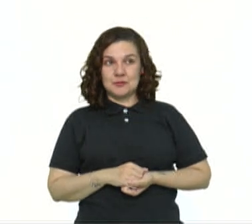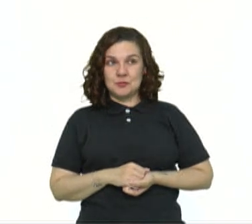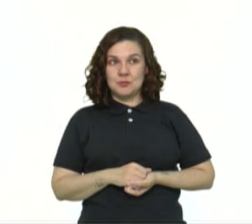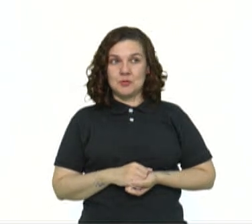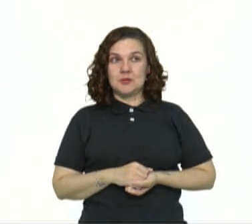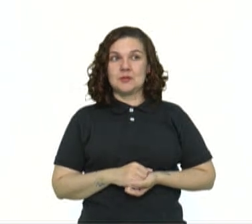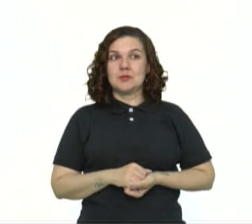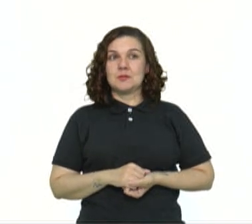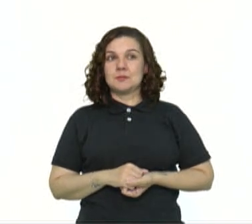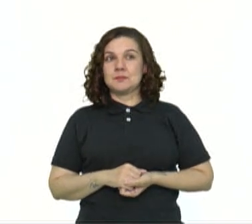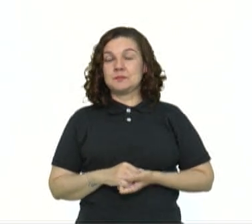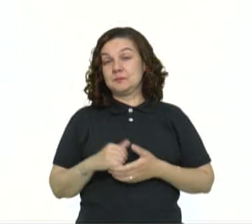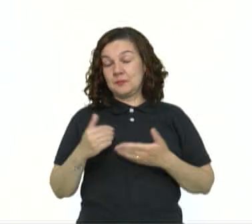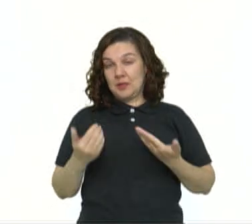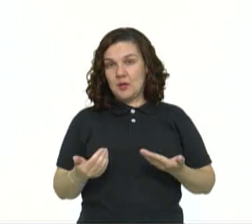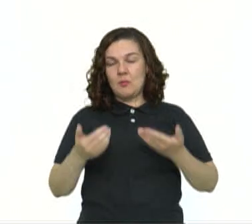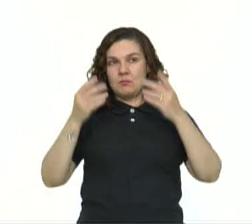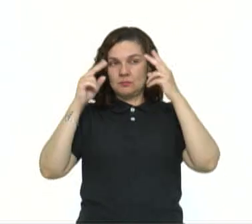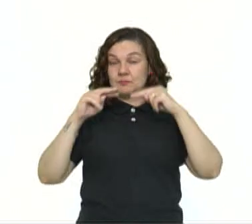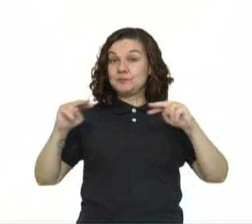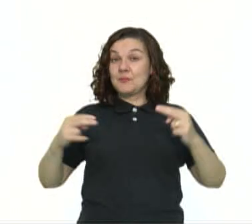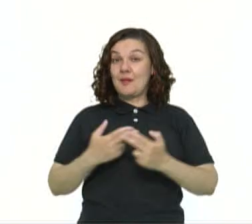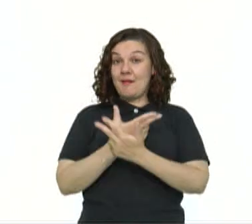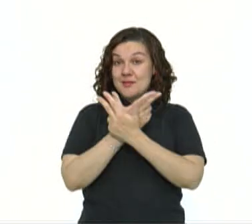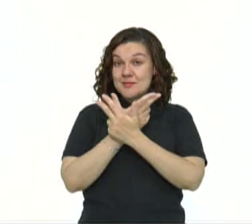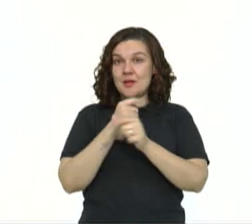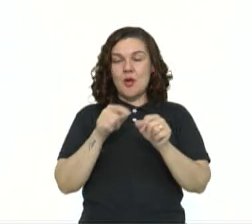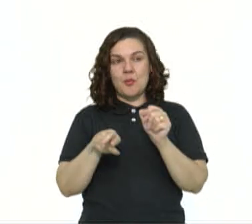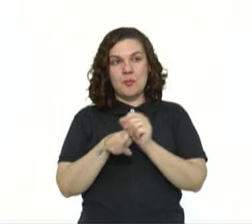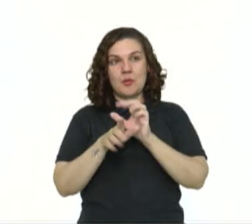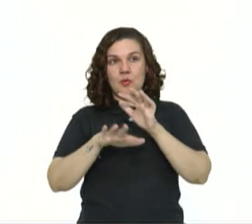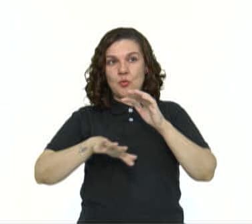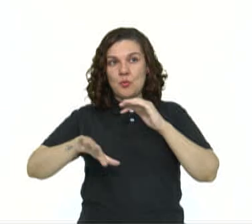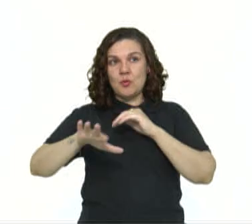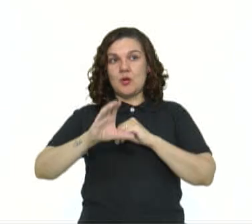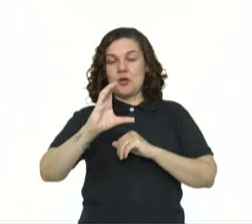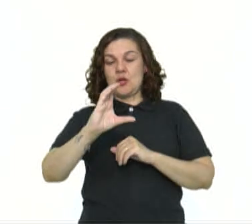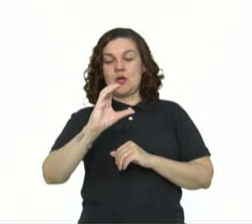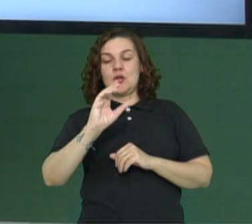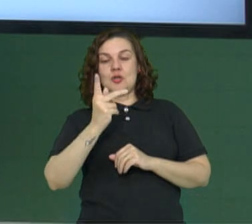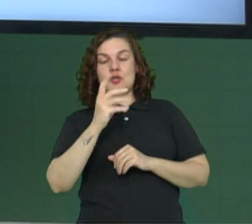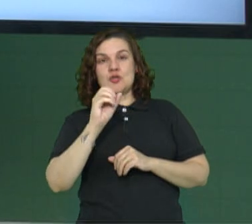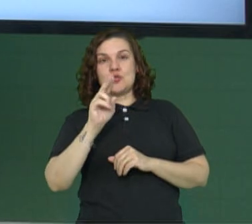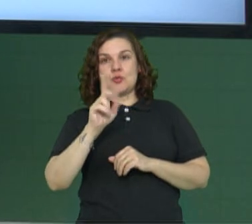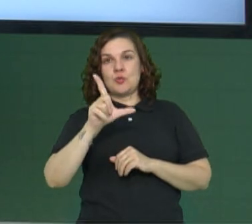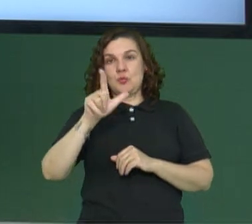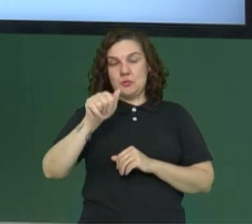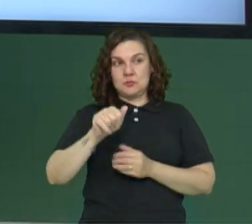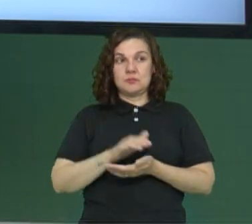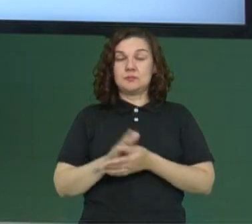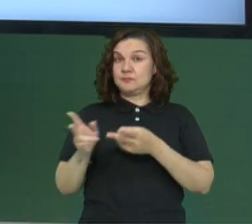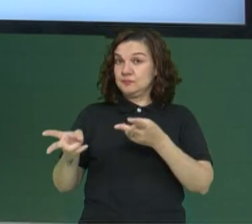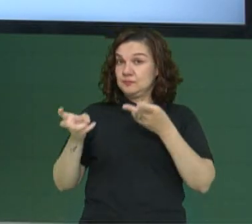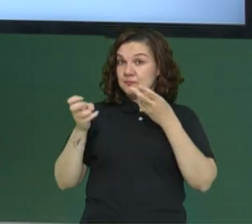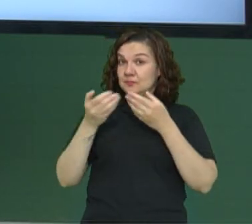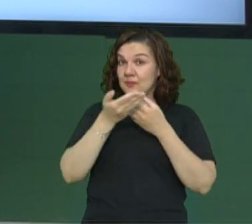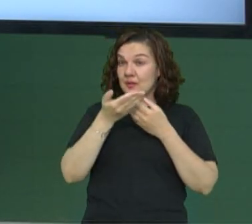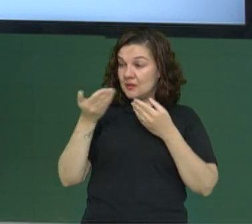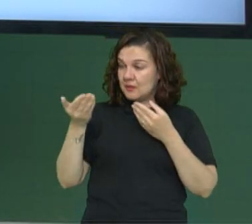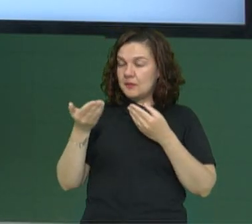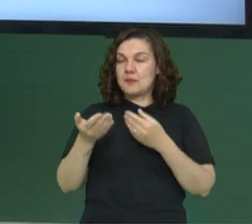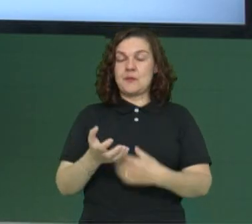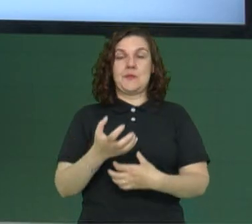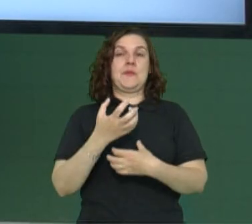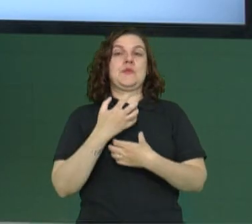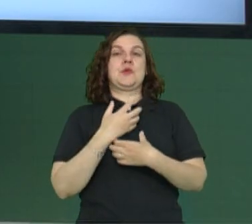Cromática é as cores. Asteca, típica da região do Xula, né? Então, observem aqui a